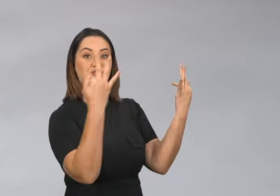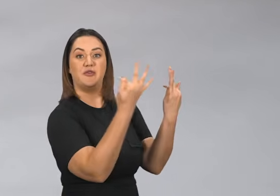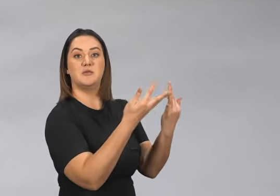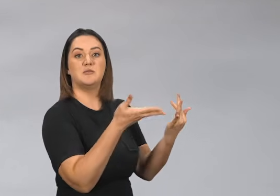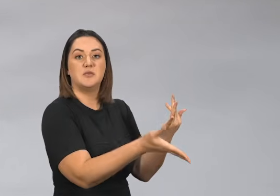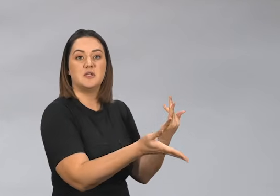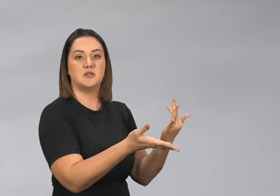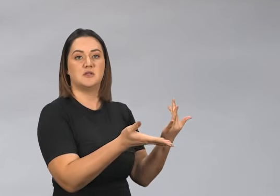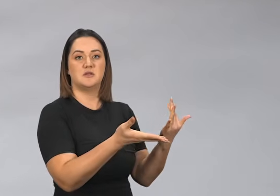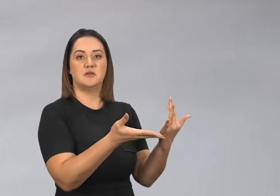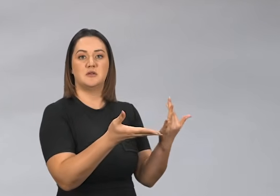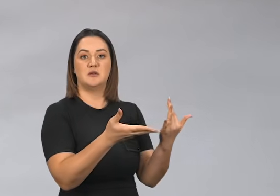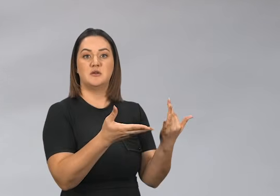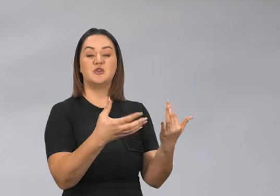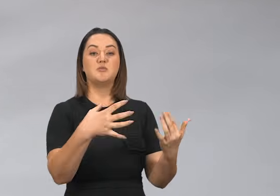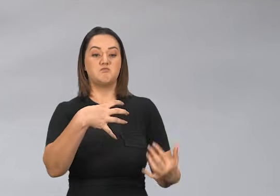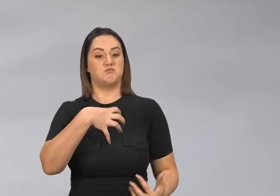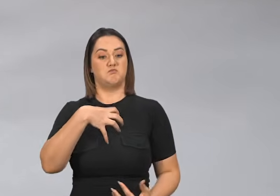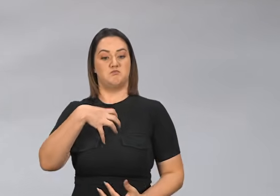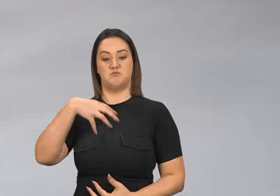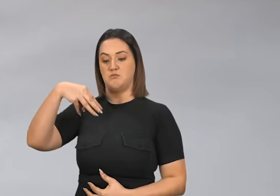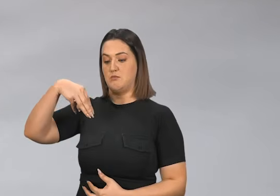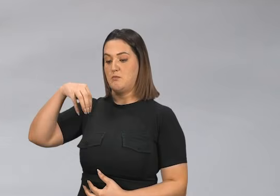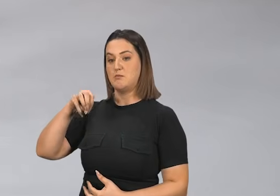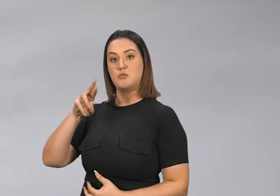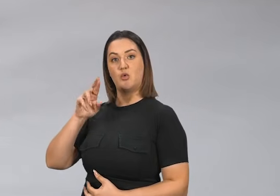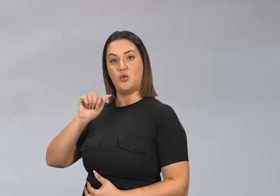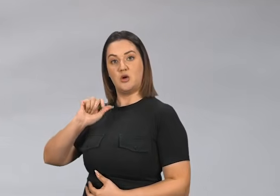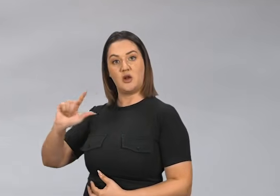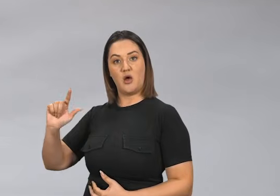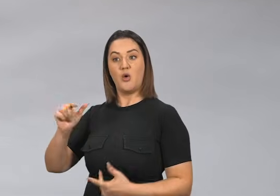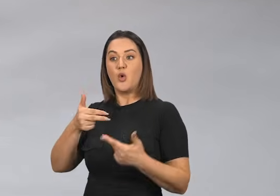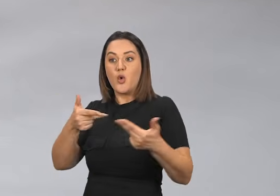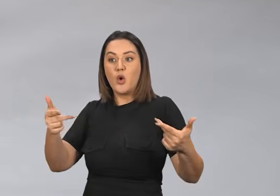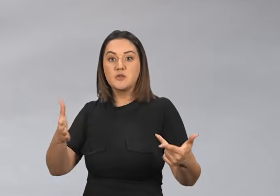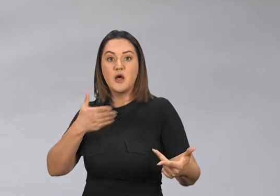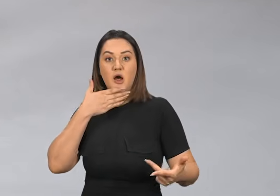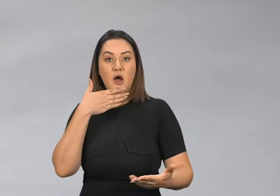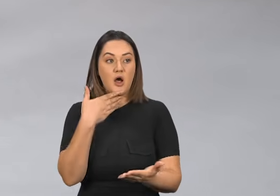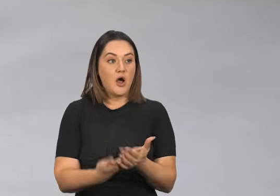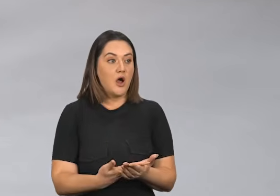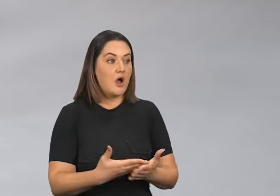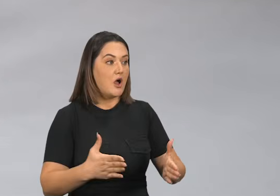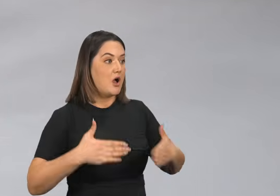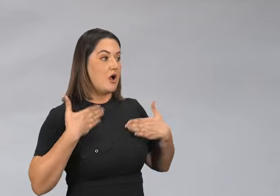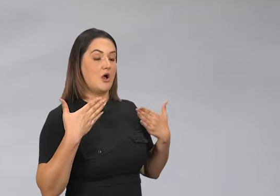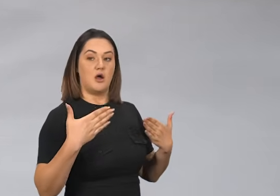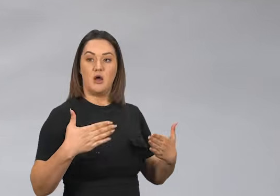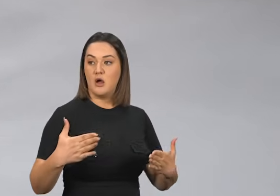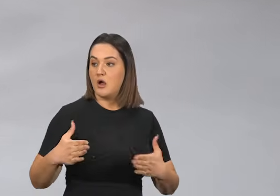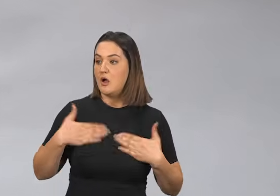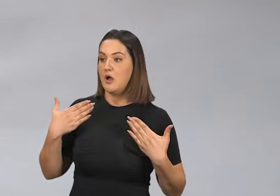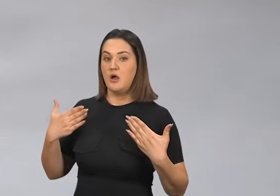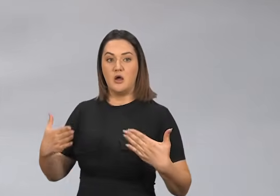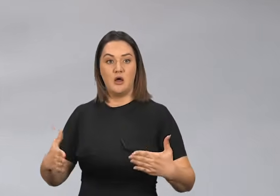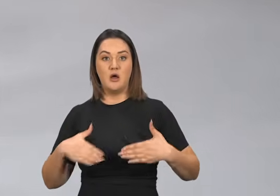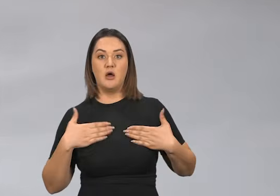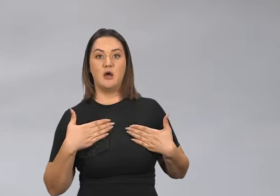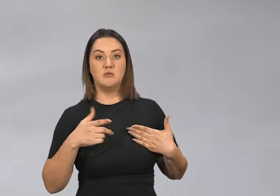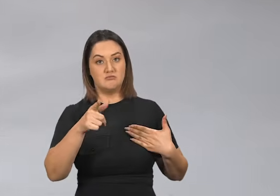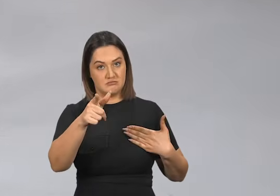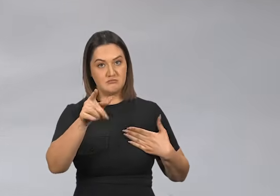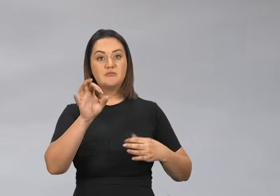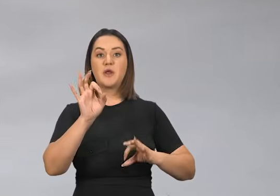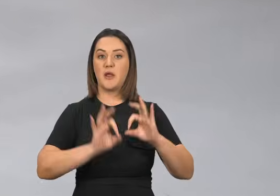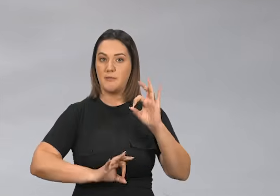questão familiar, na questão da moral, coisas espantosas, diz a Bíblia. Então, prepare-se. E